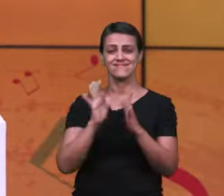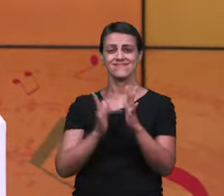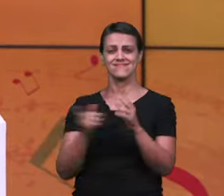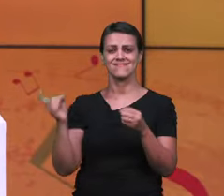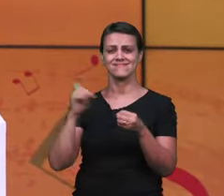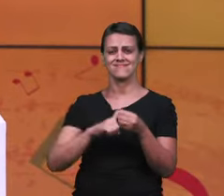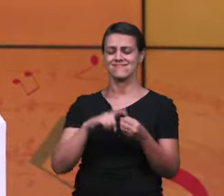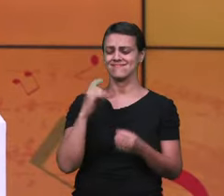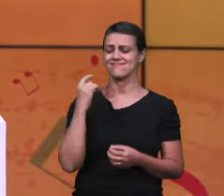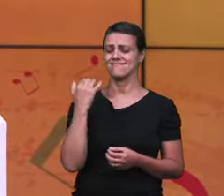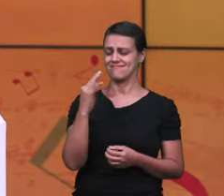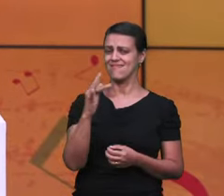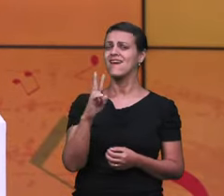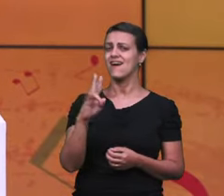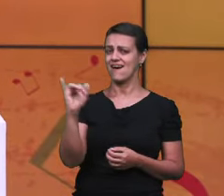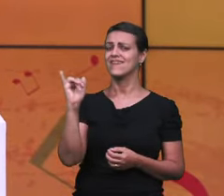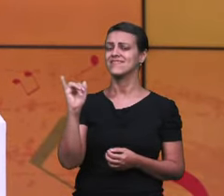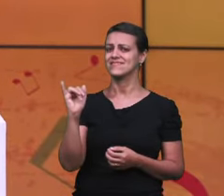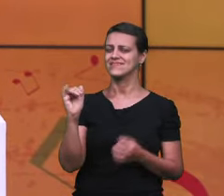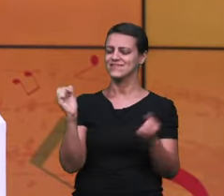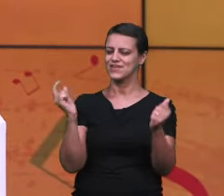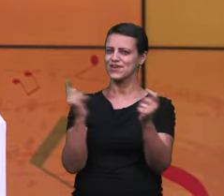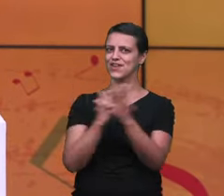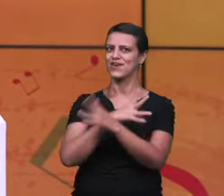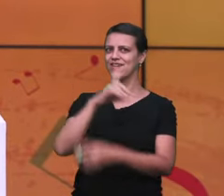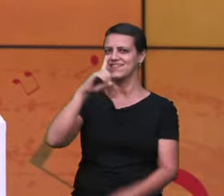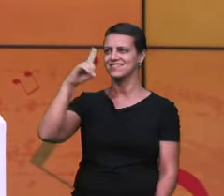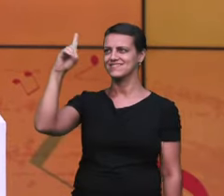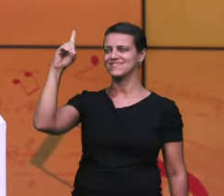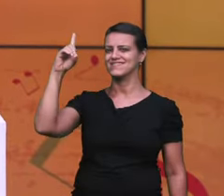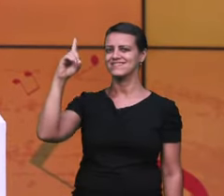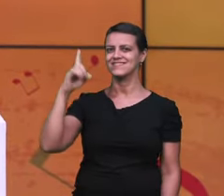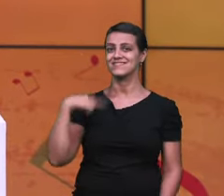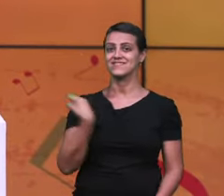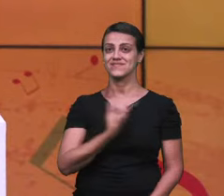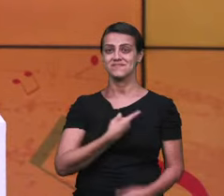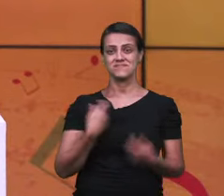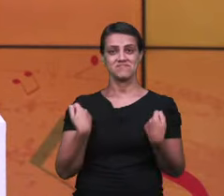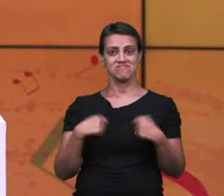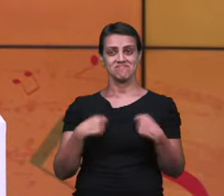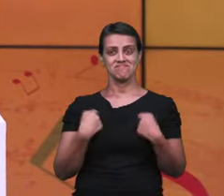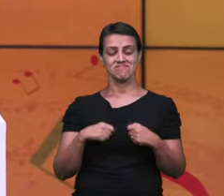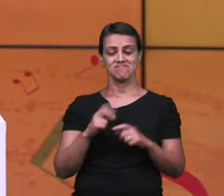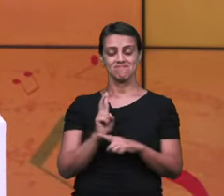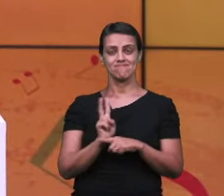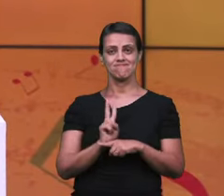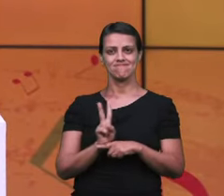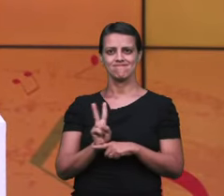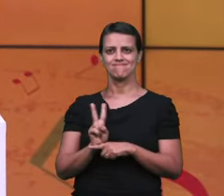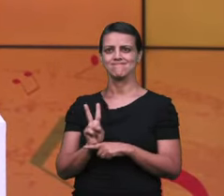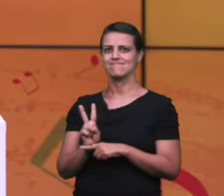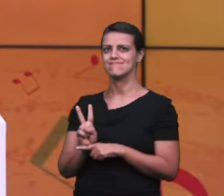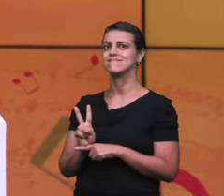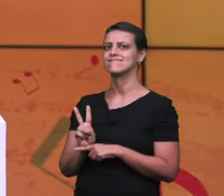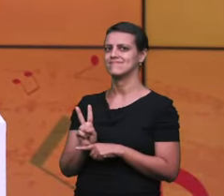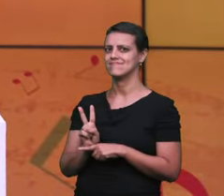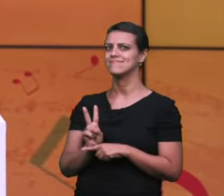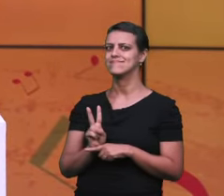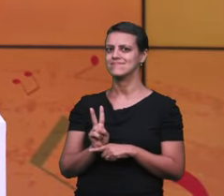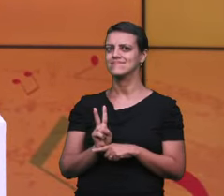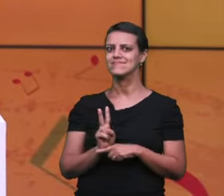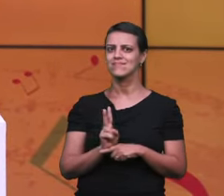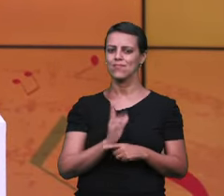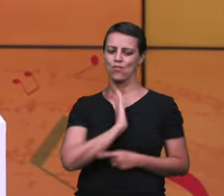voltar. Glória a Deus! E precisamos estar vigilantes com a nossa